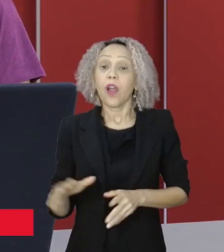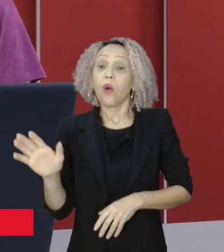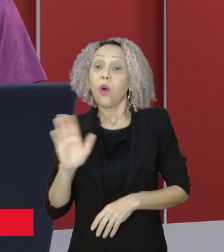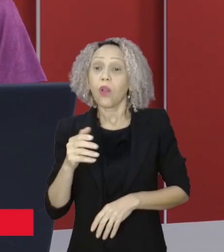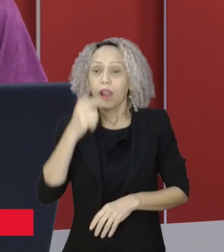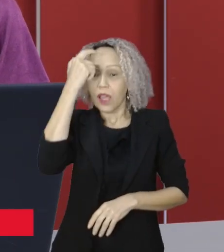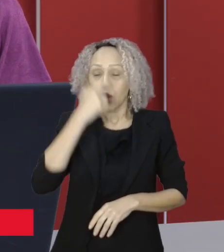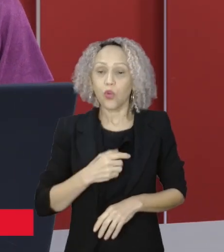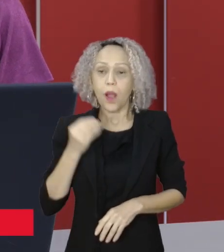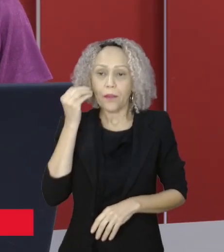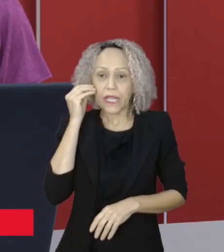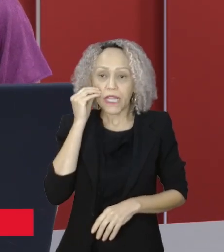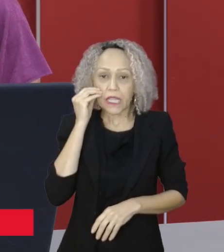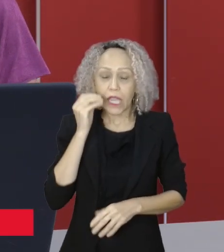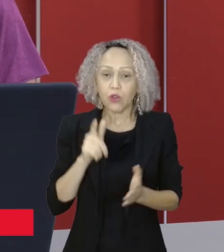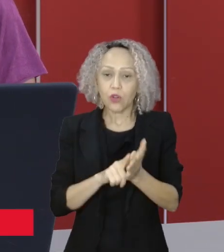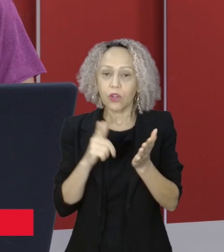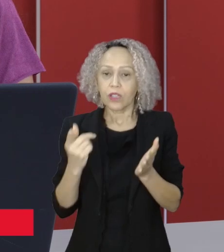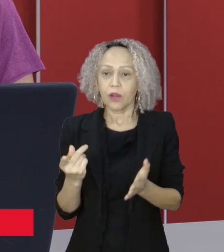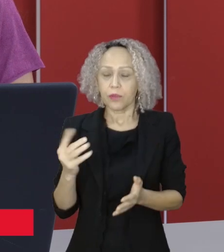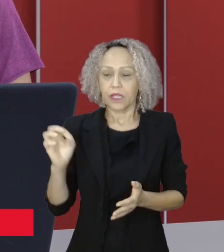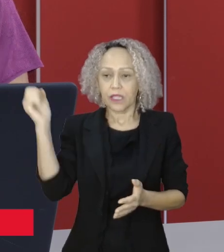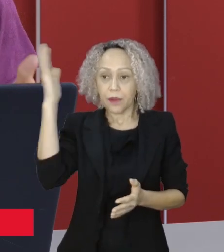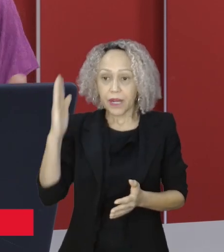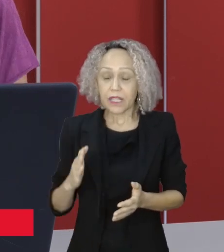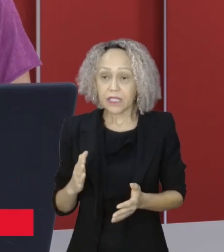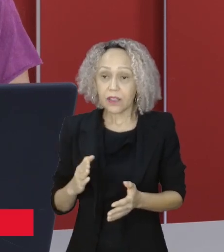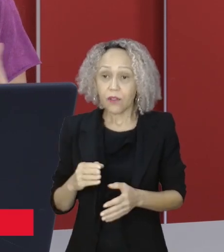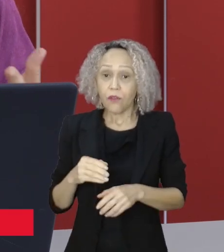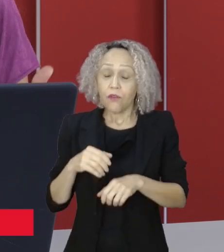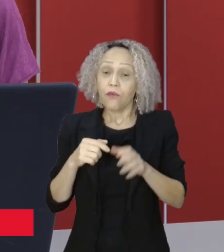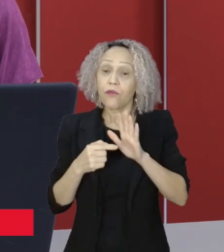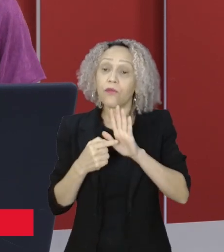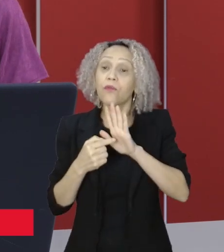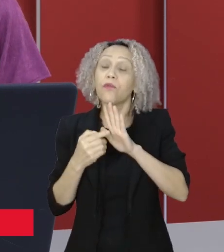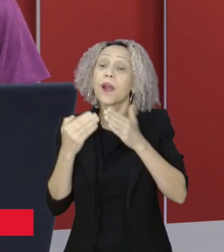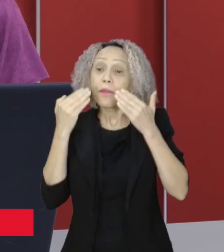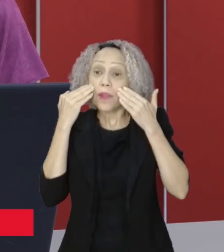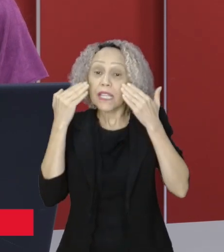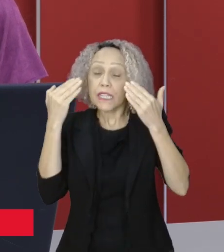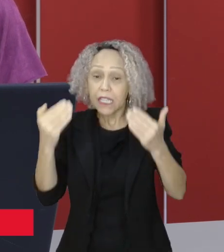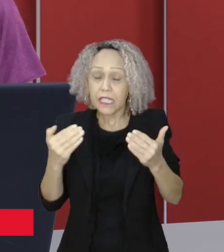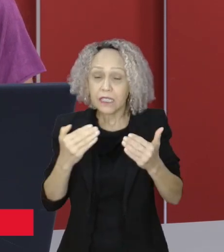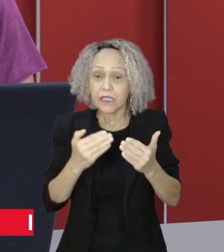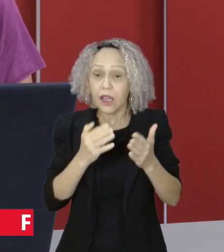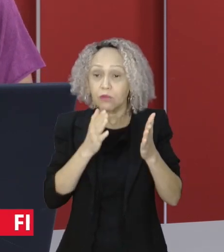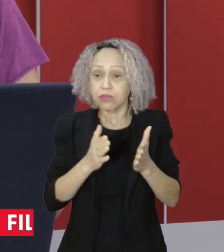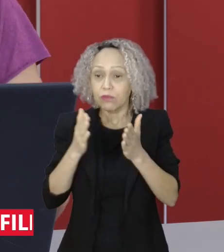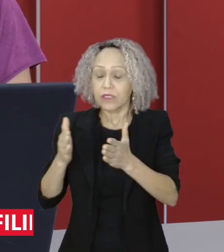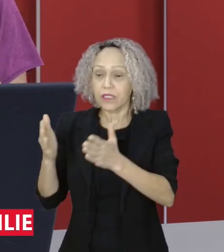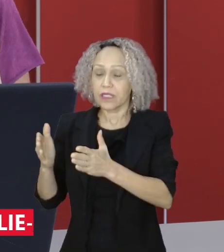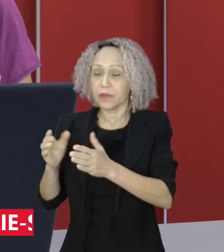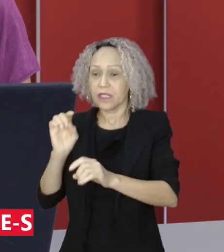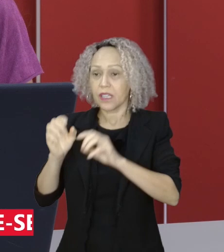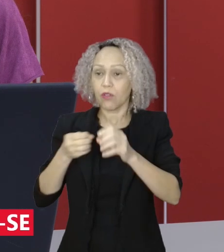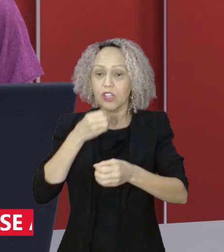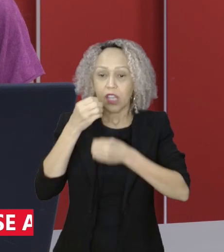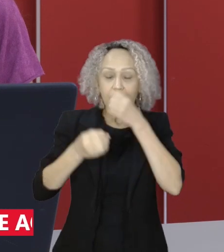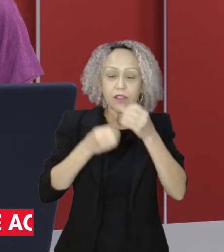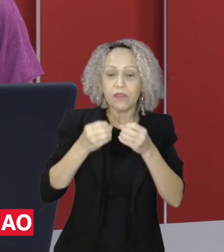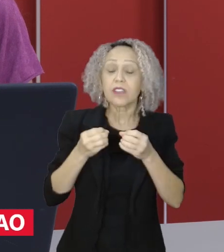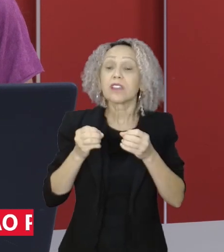Olá, eu sou Amanda Guerra e o jornal PT Brasil vai exibir uma série especial de entrevistas aí que tratam dos